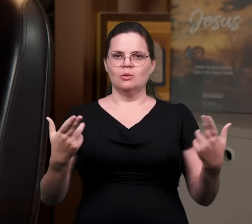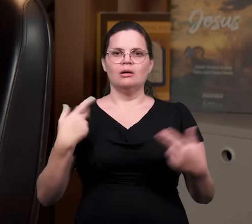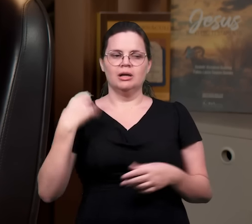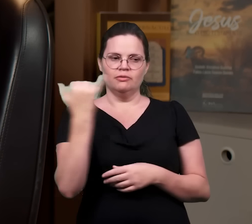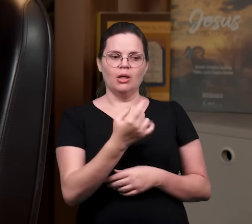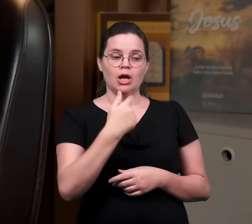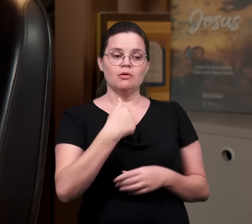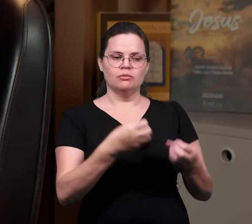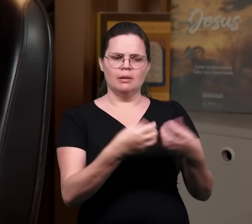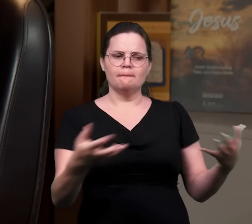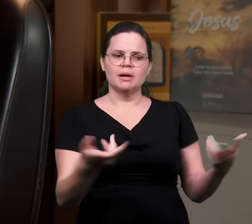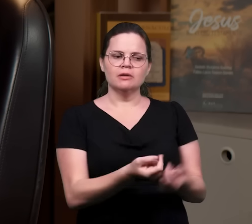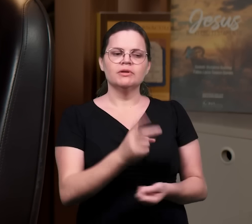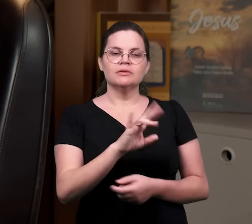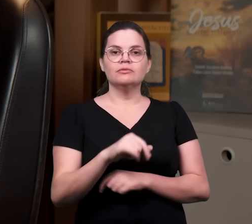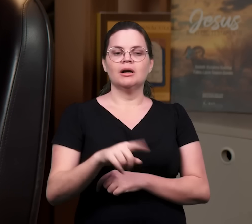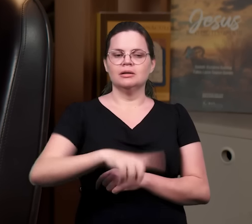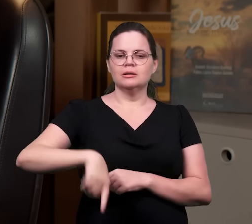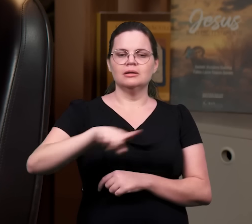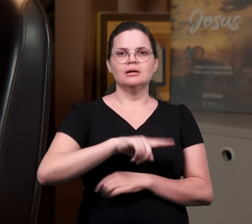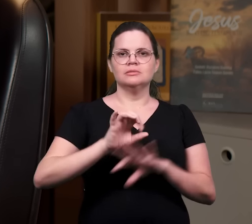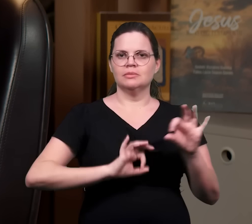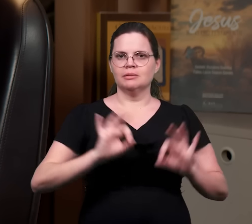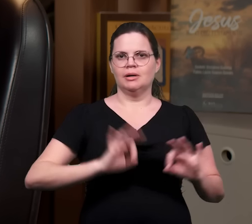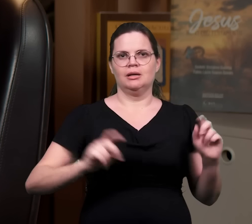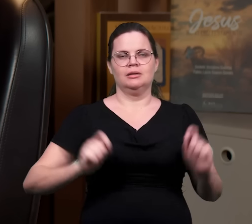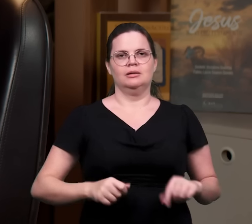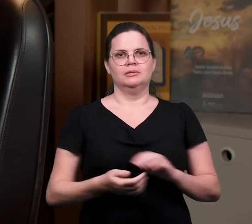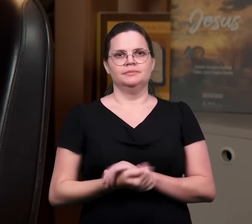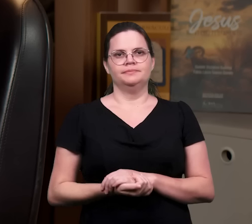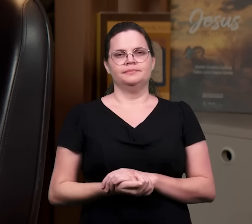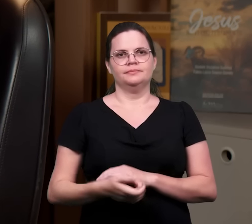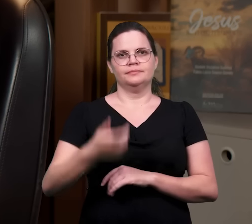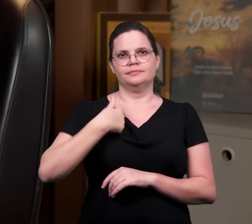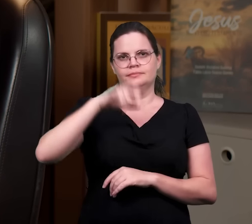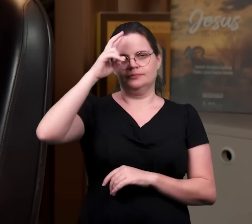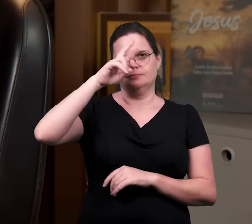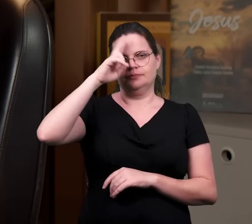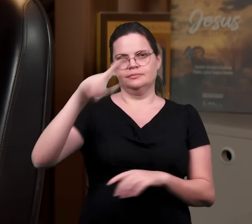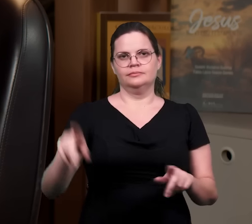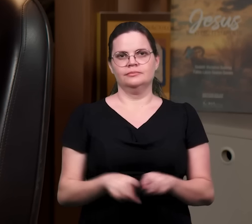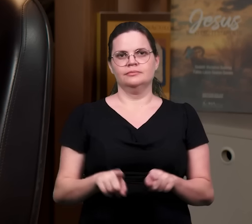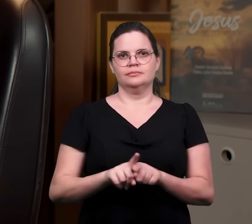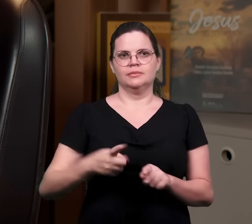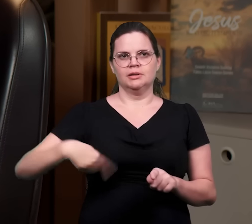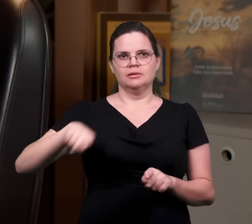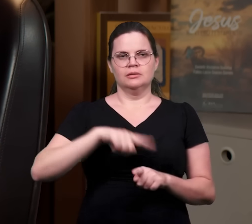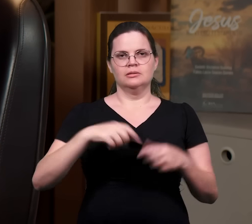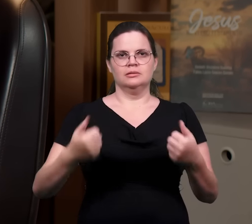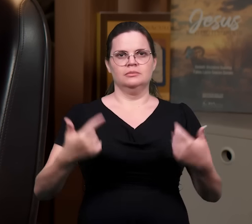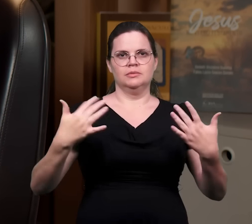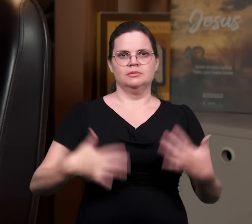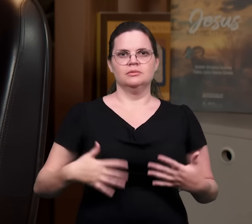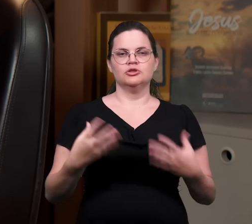Moisés que operaria, para que Israel pudesse ser preparado, eu me lembrei também, nós estamos falando